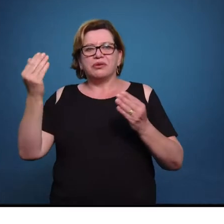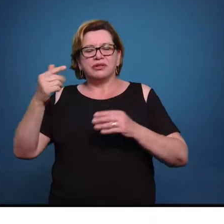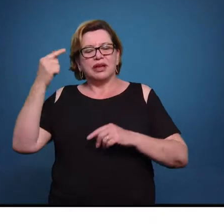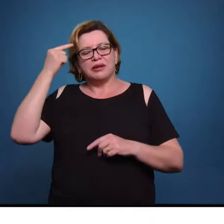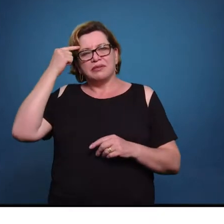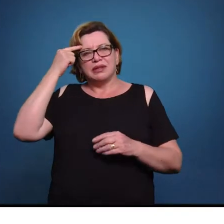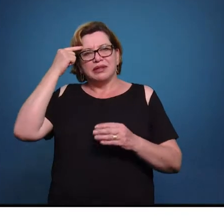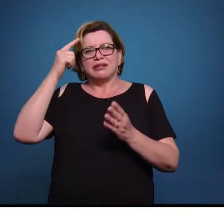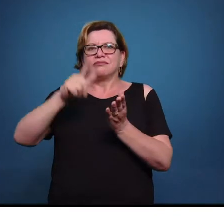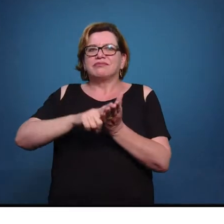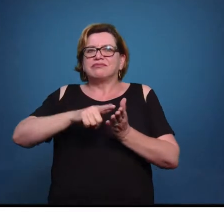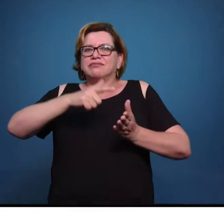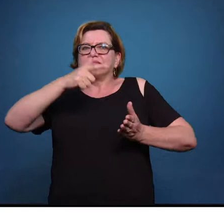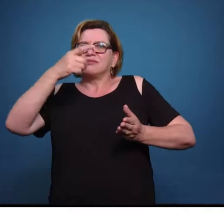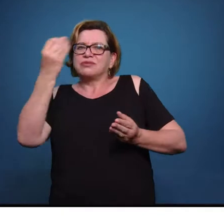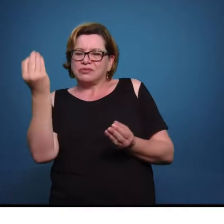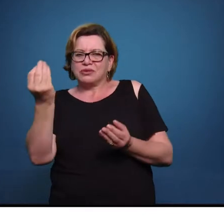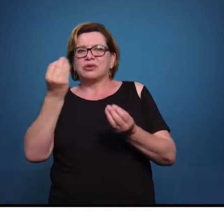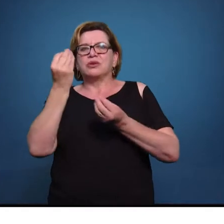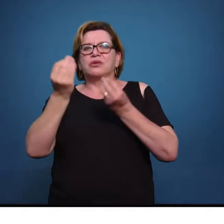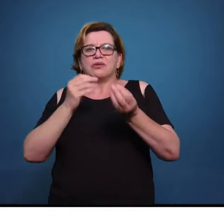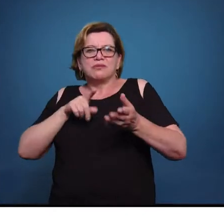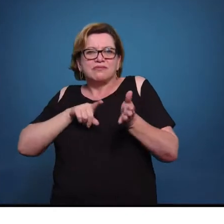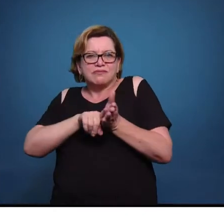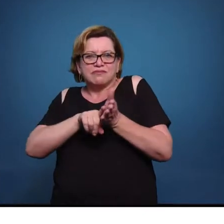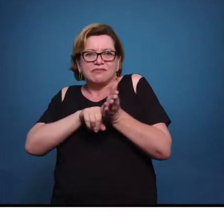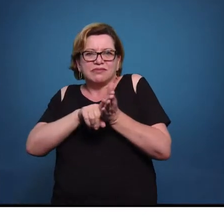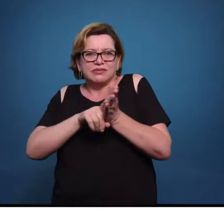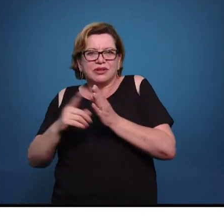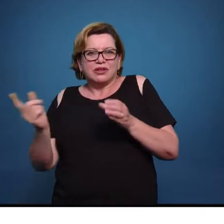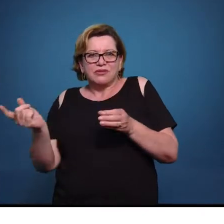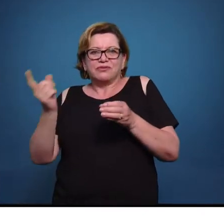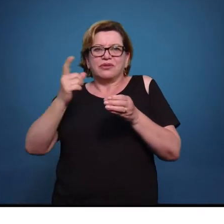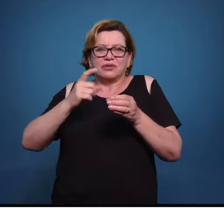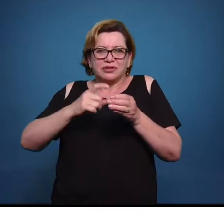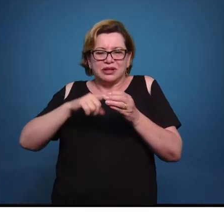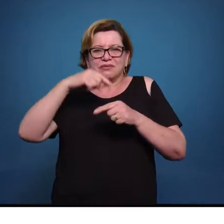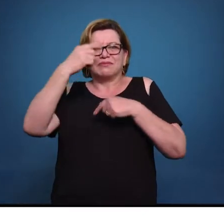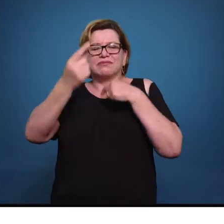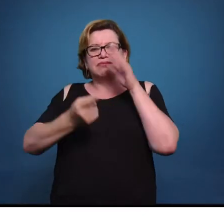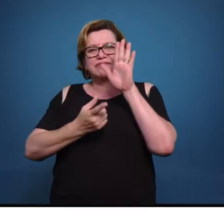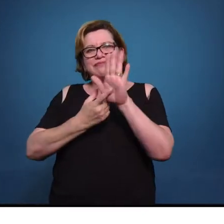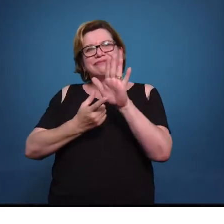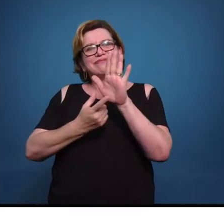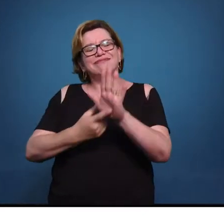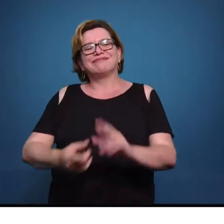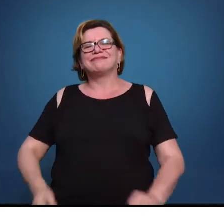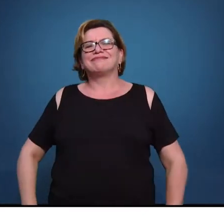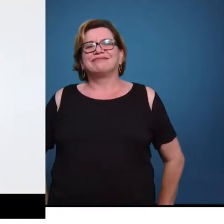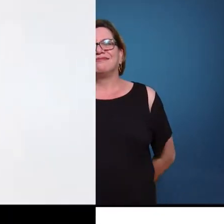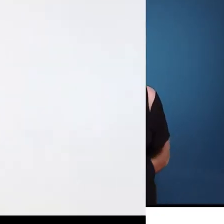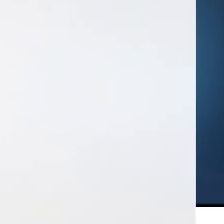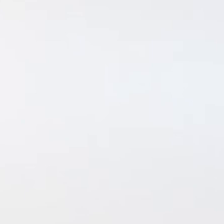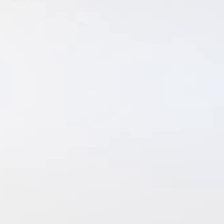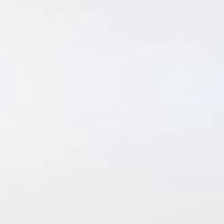mídia impressa como fonte de pesquisa. Nós voltamos em instantes, logo depois da vinheta.